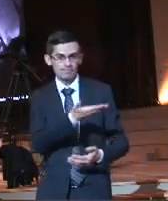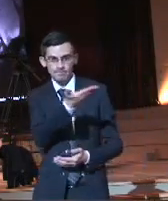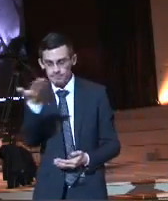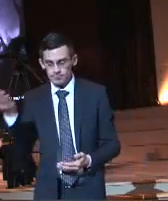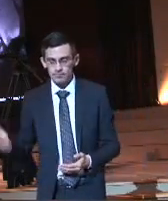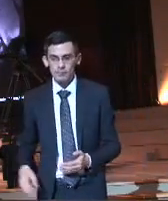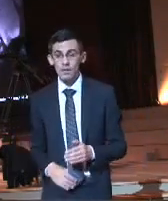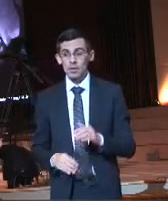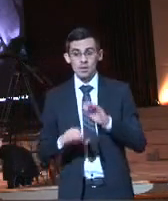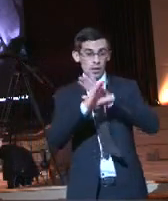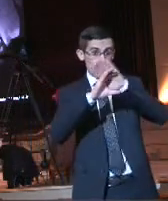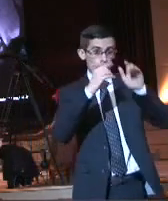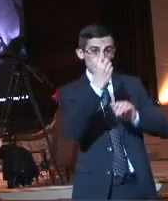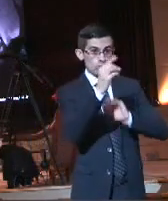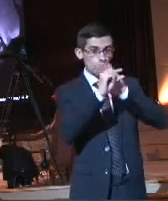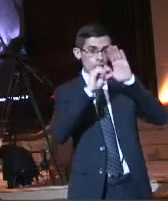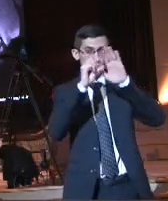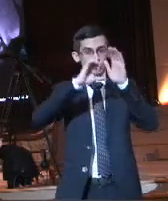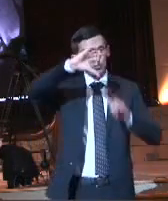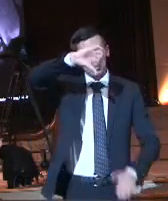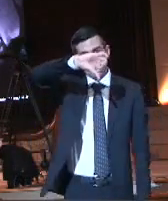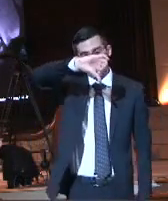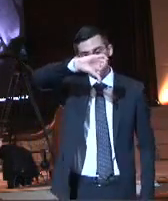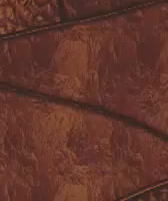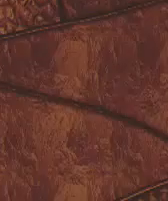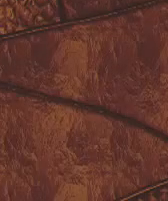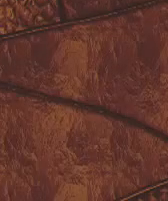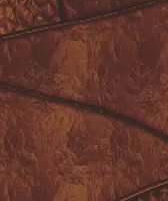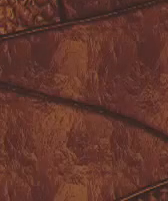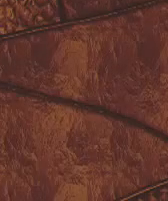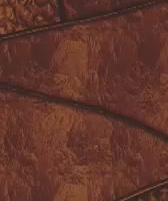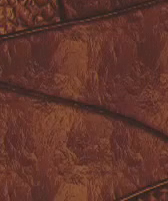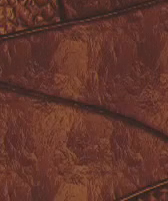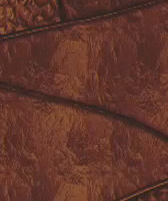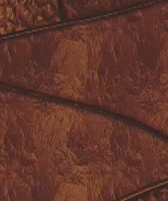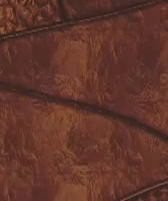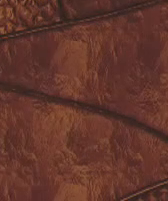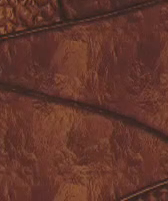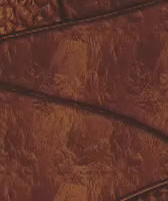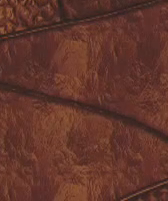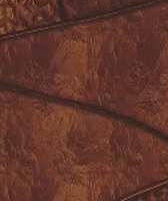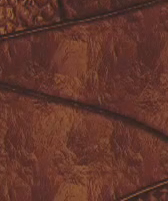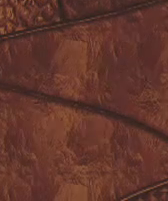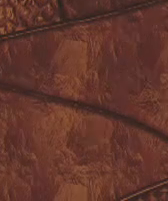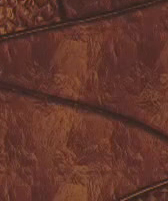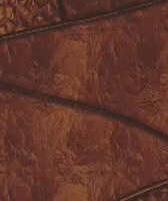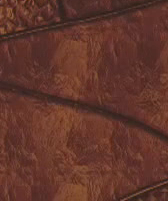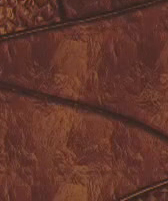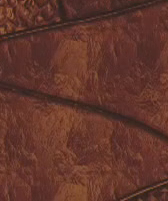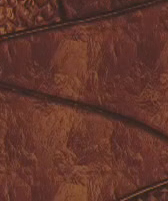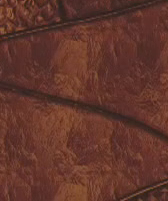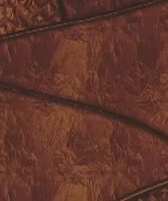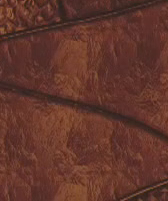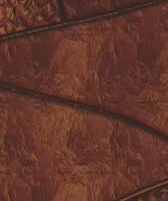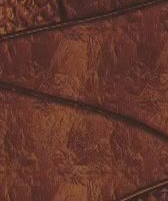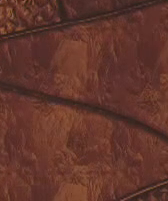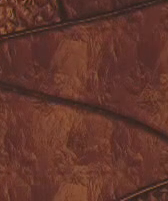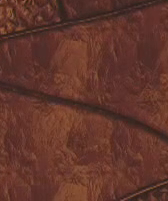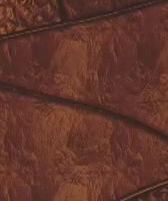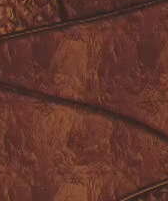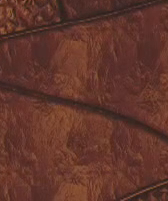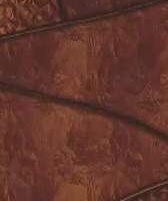está no capítulo 1, versículo 9, onde diz assim: Satanás respondeu: será que não